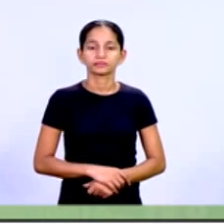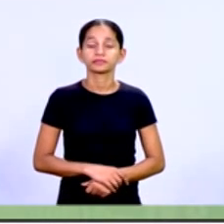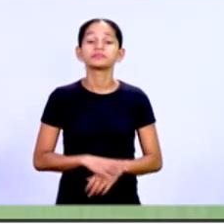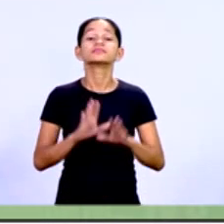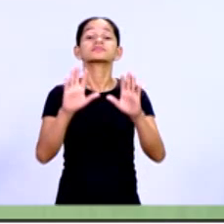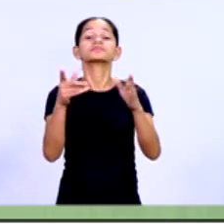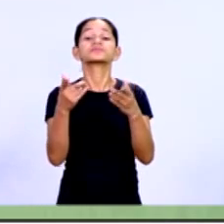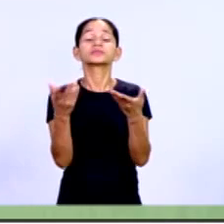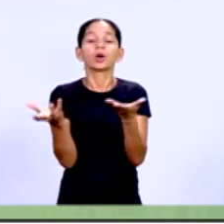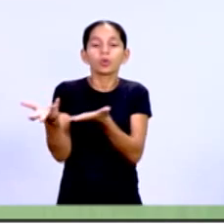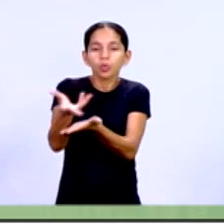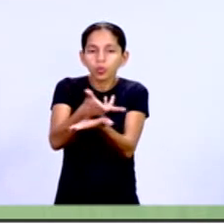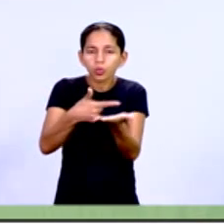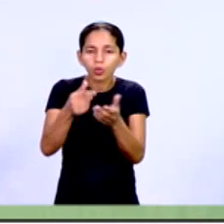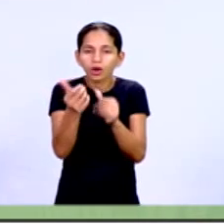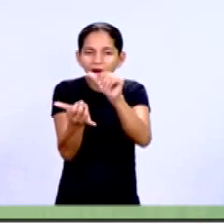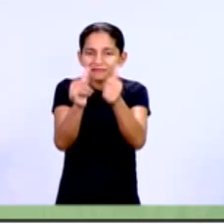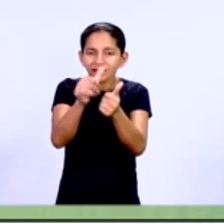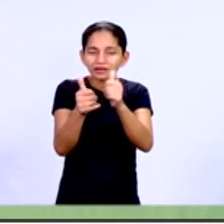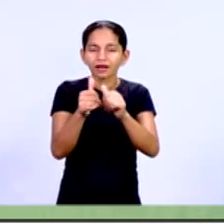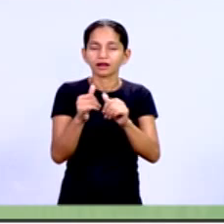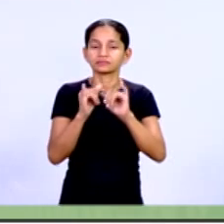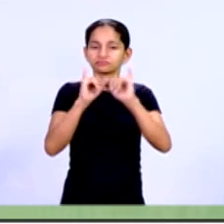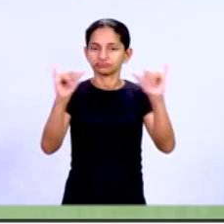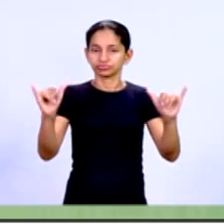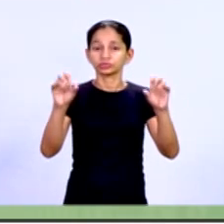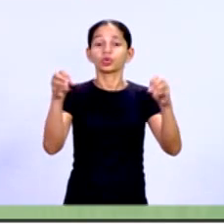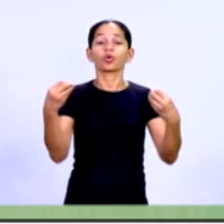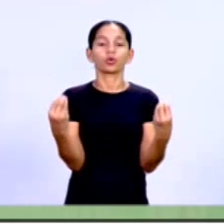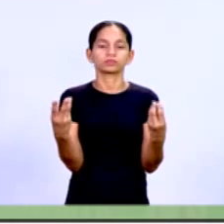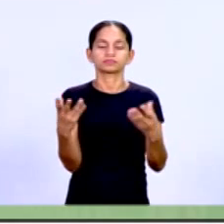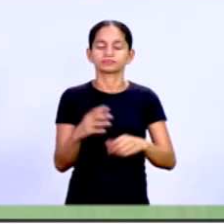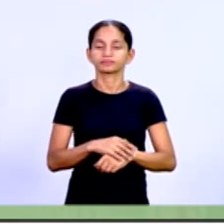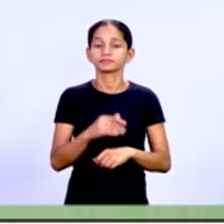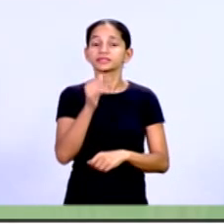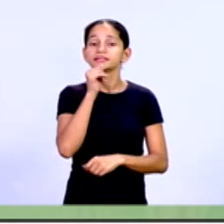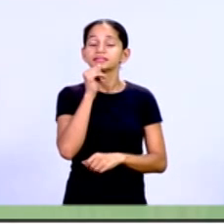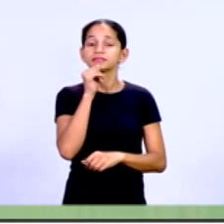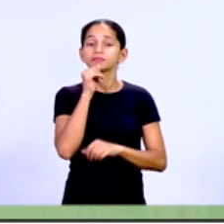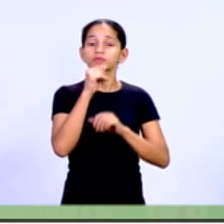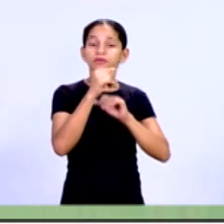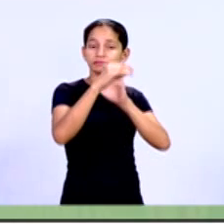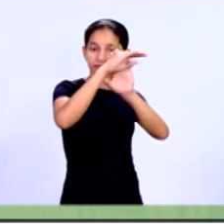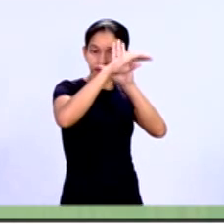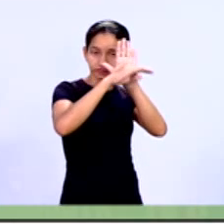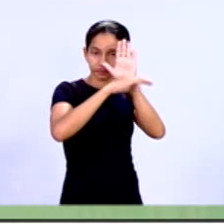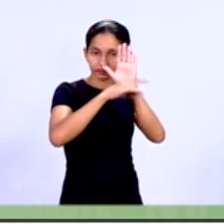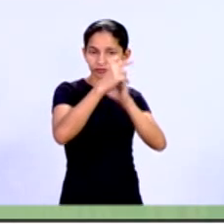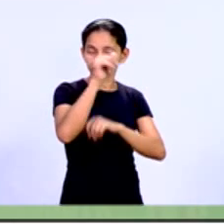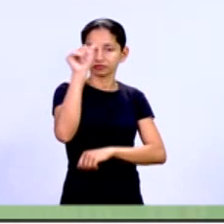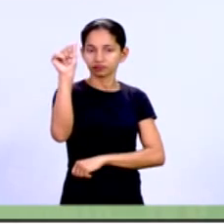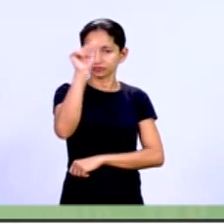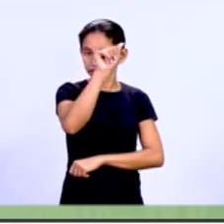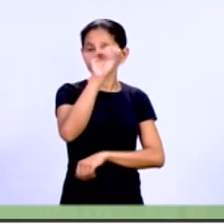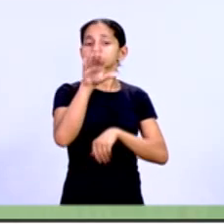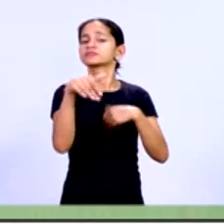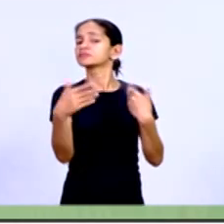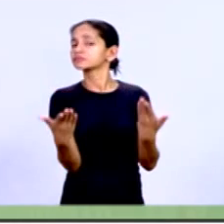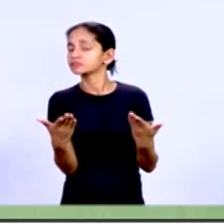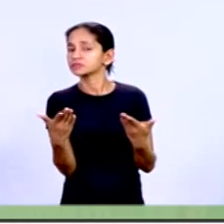O rating das dívidas e bônus. Por exemplo, AA significa que é um